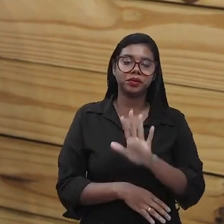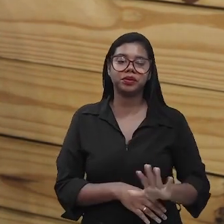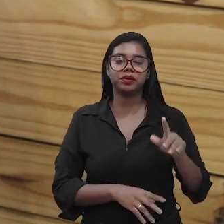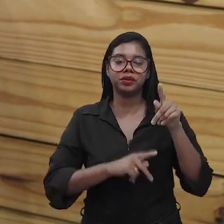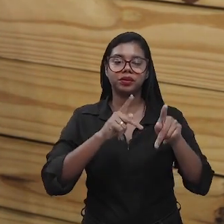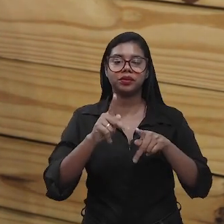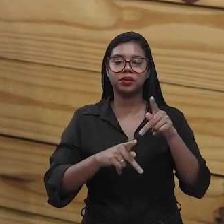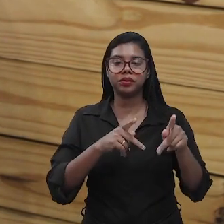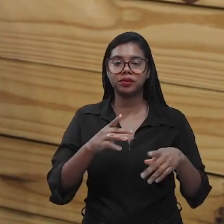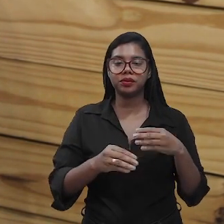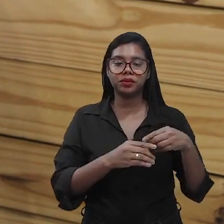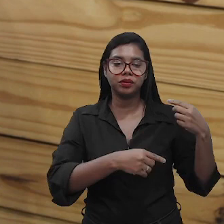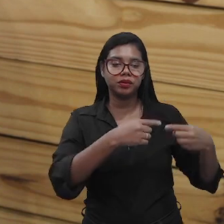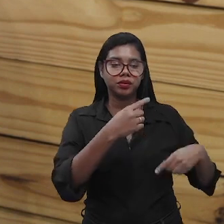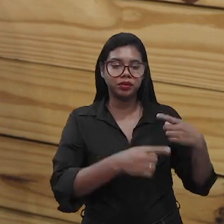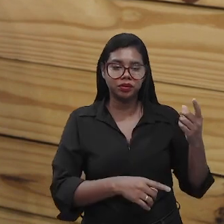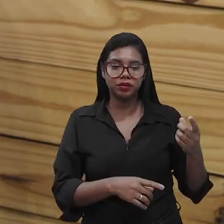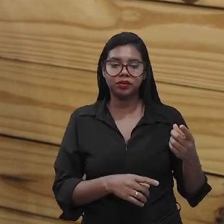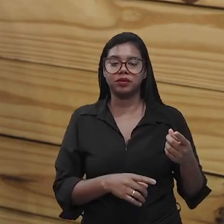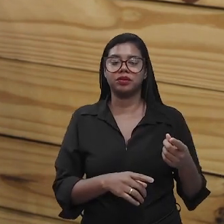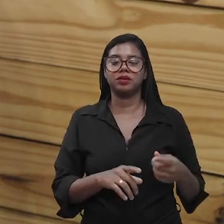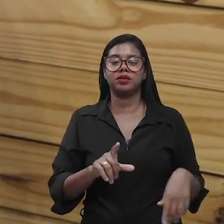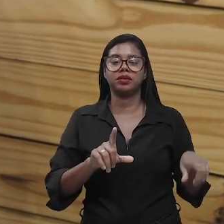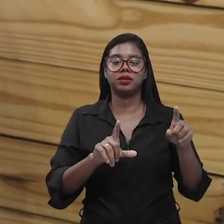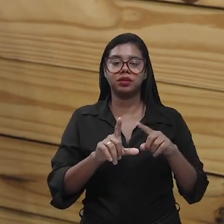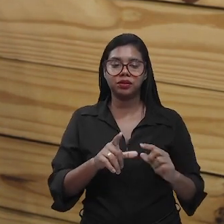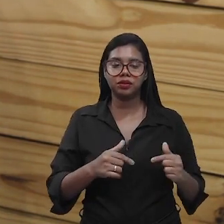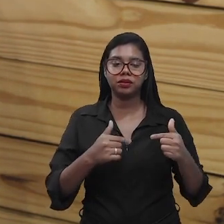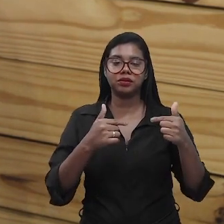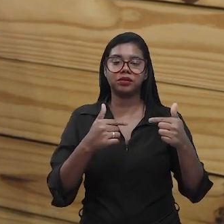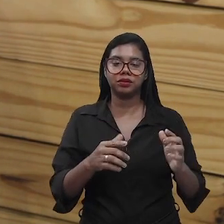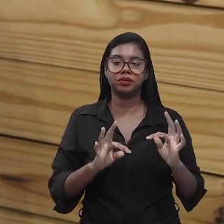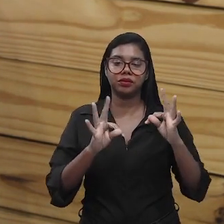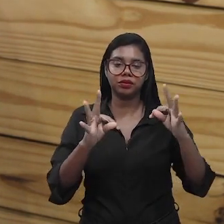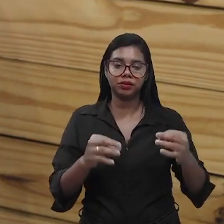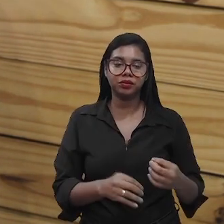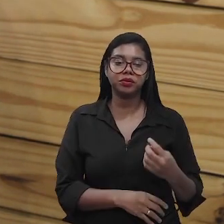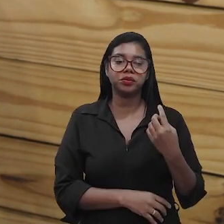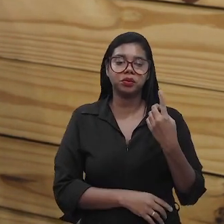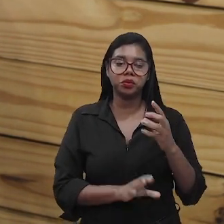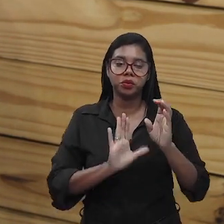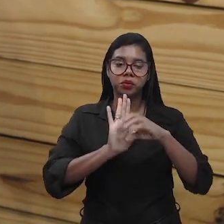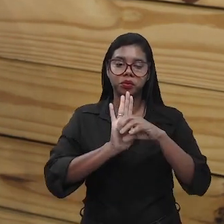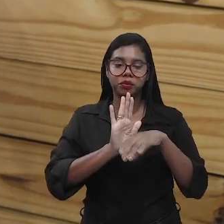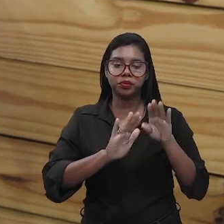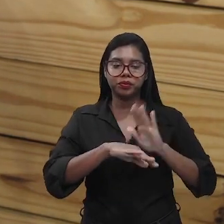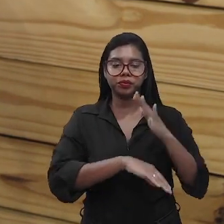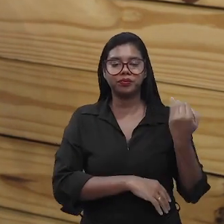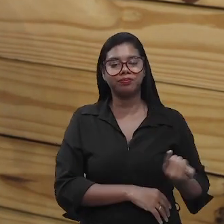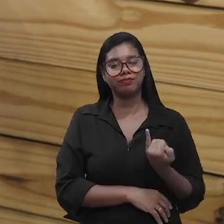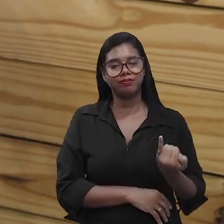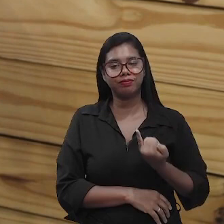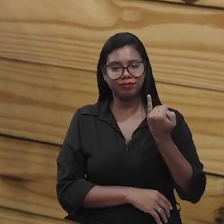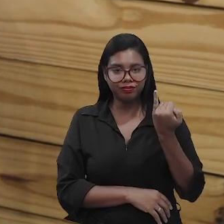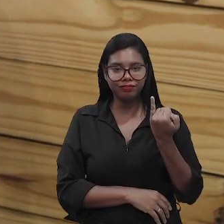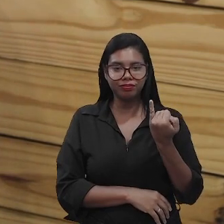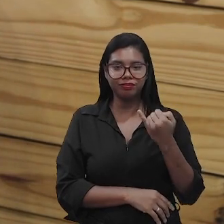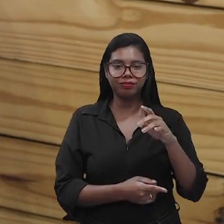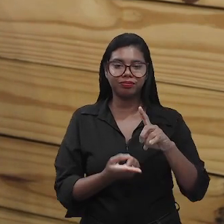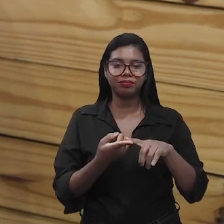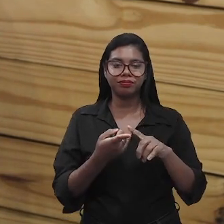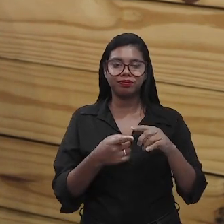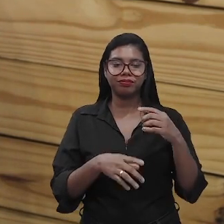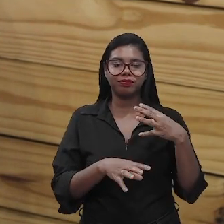e tudo isso, na verdade, tem a ver com um conceito que é importante, que eu não falei até agora, que é importante quando você pensa na escrita,